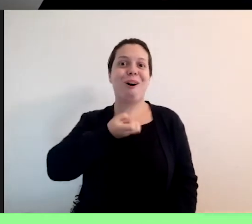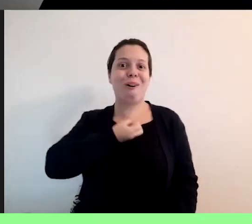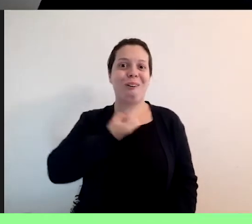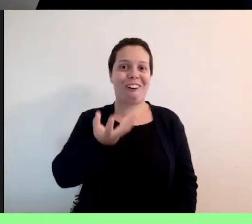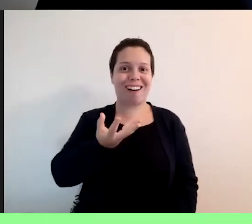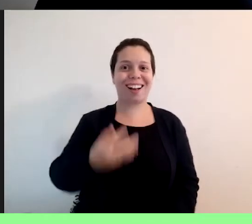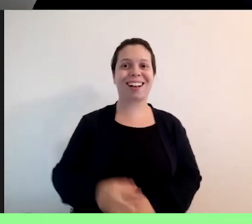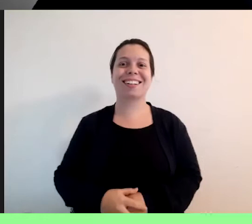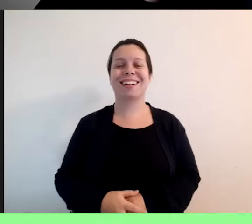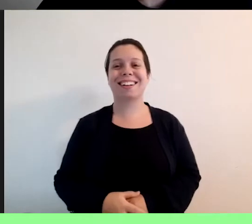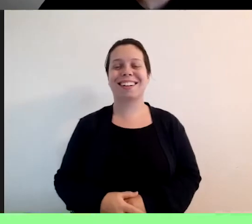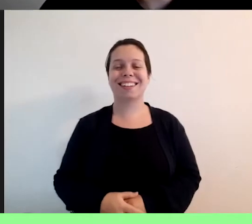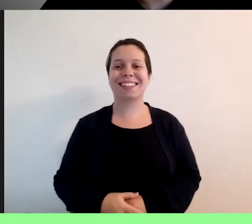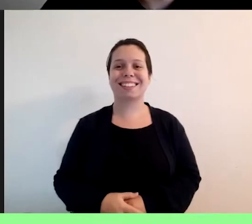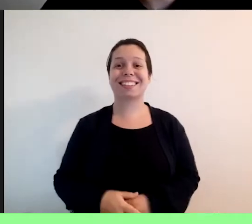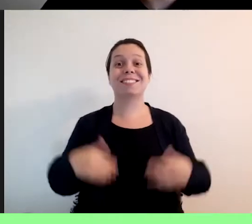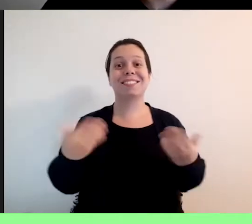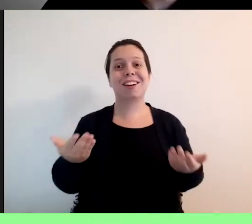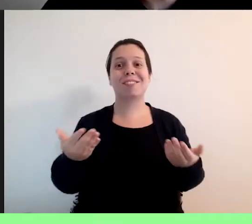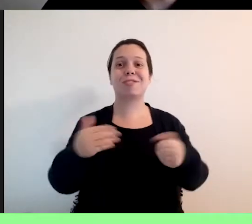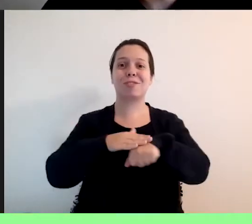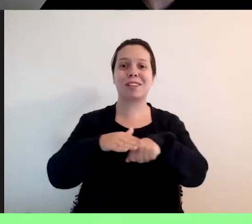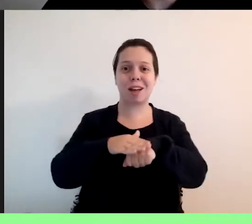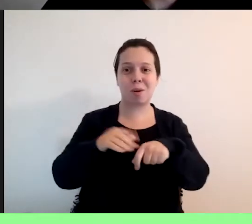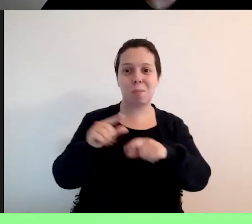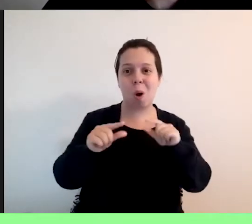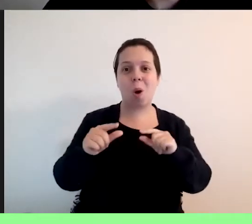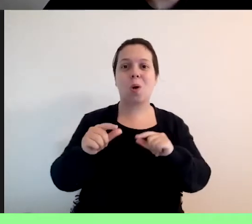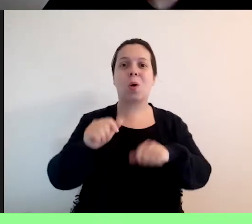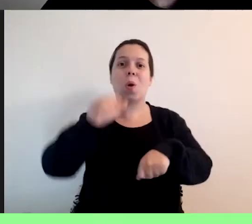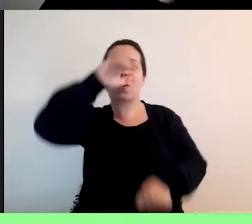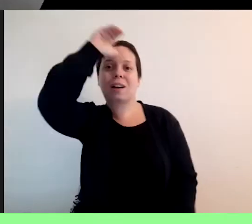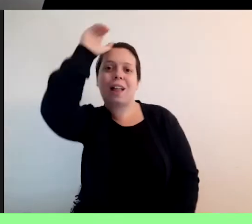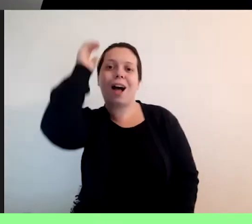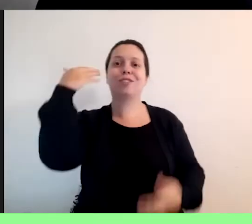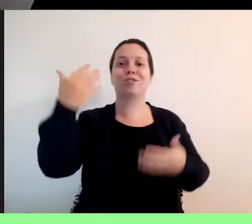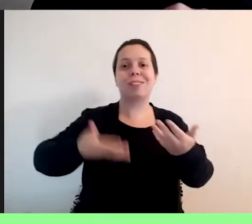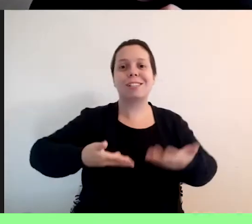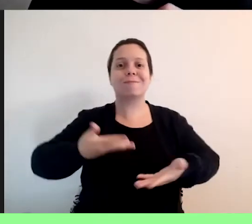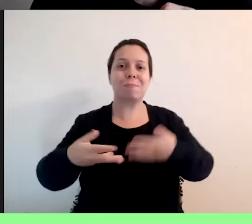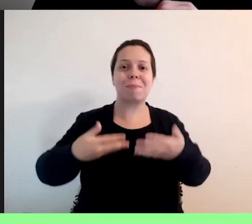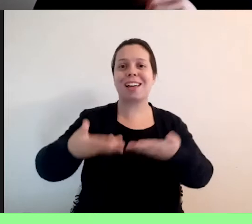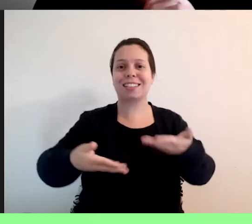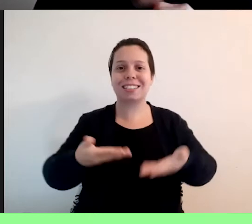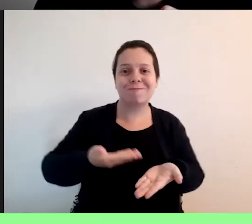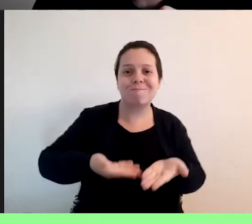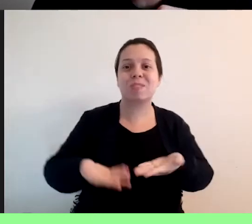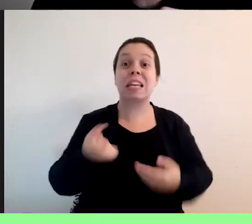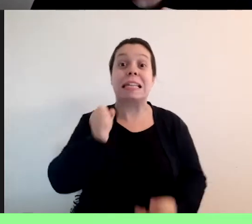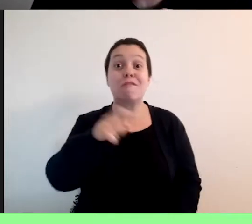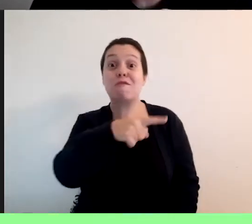Vamos conversar um pouco. O Cláudio vai puxando pra gente. E o que vocês quiserem saber, me